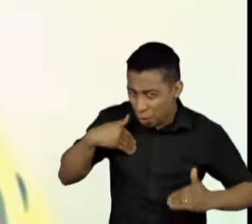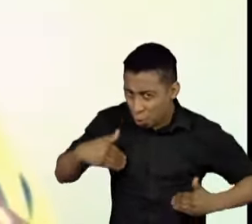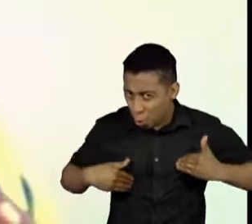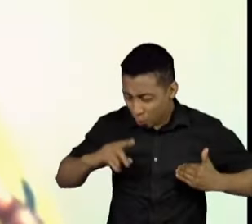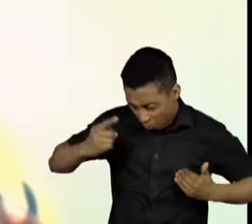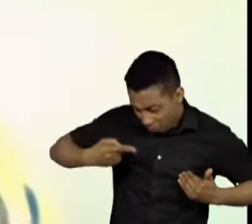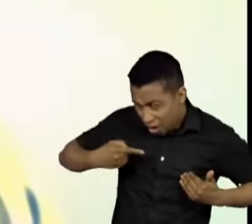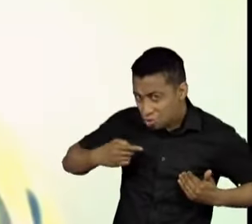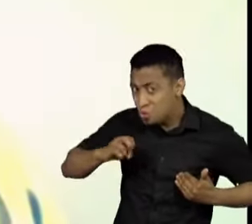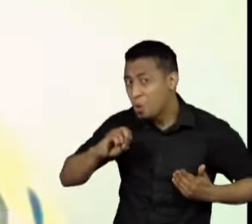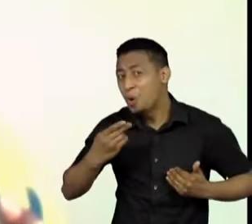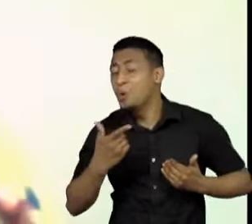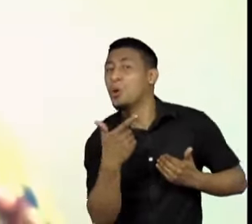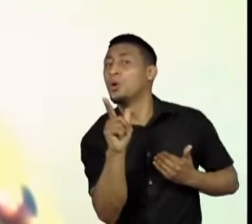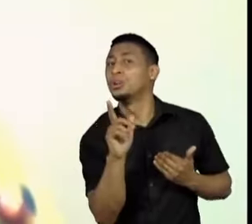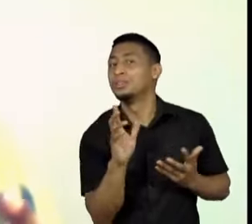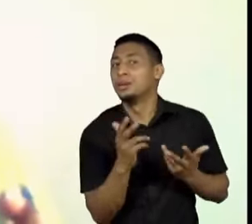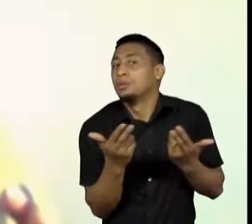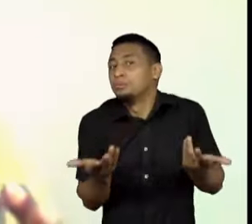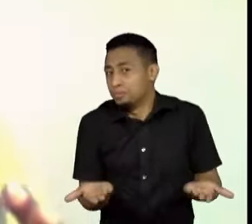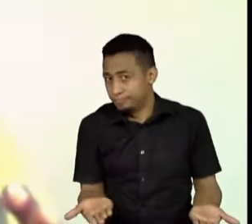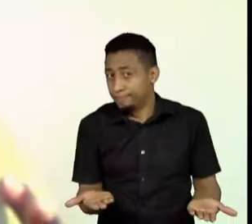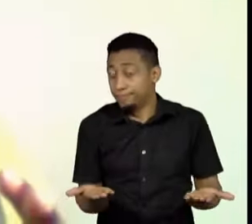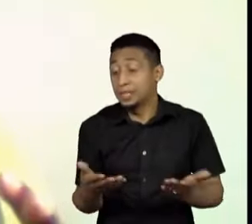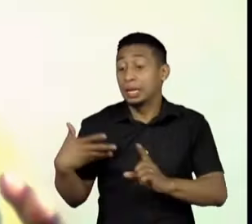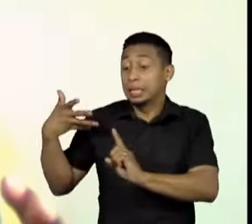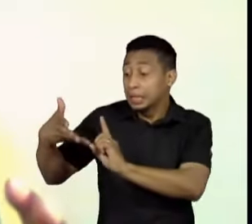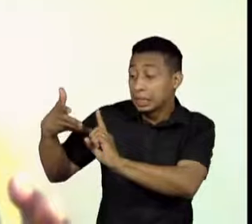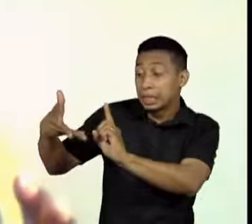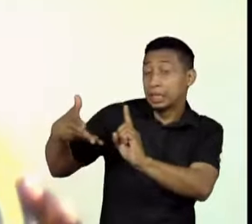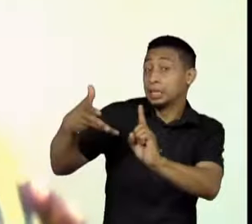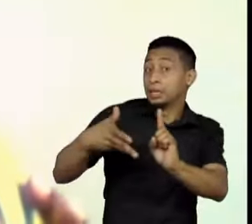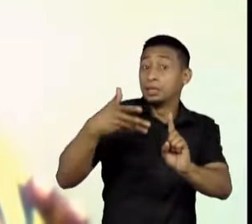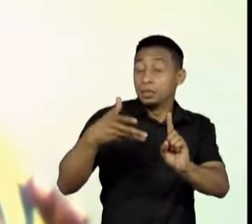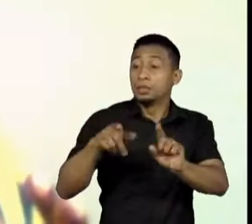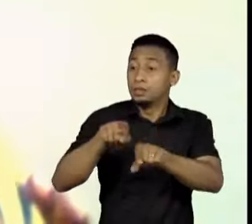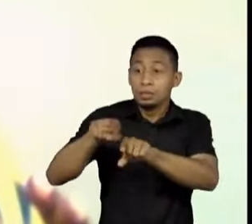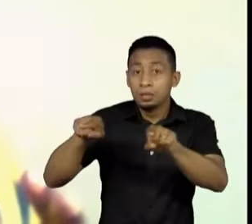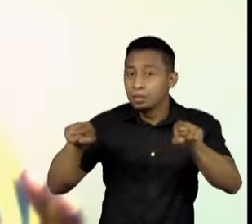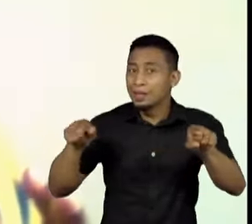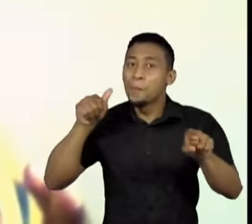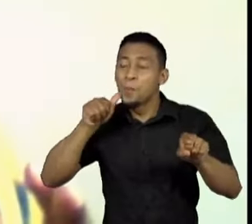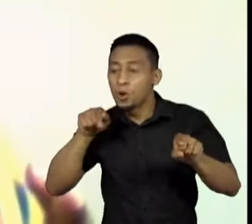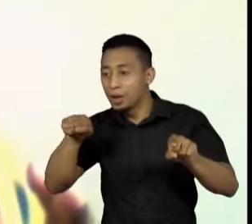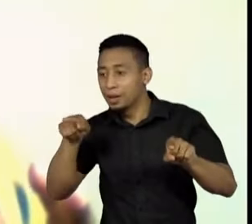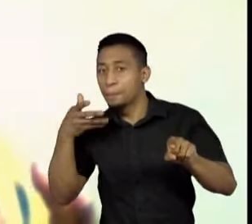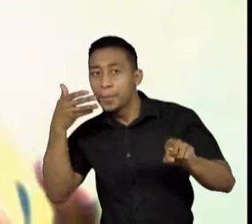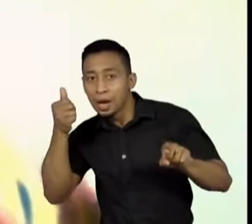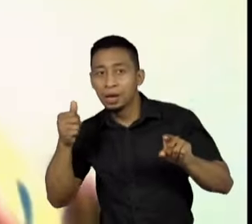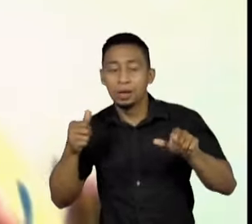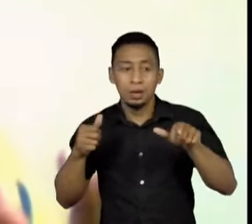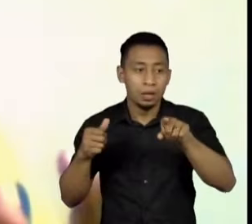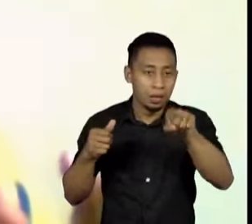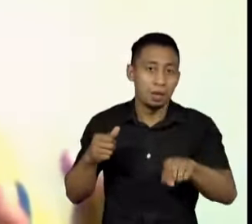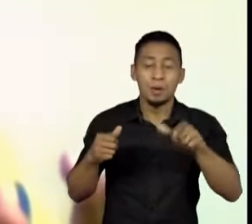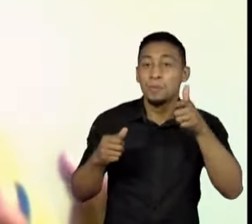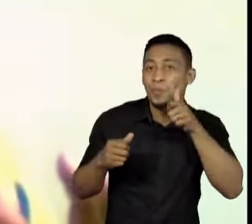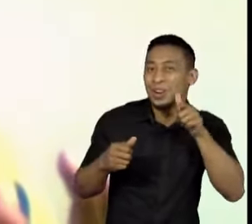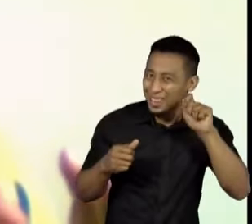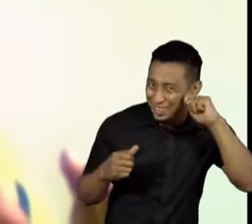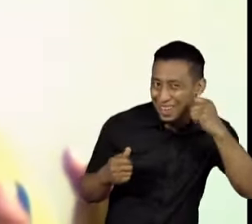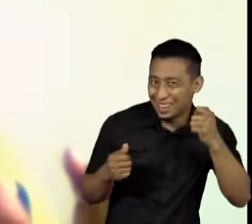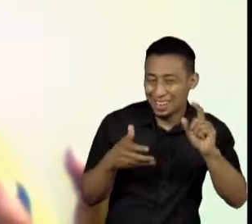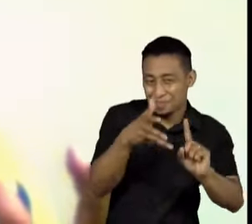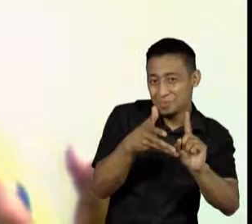que ponto essas mulheres fazem esse discurso, ou até que ponto essas mulheres podem fazer esse discurso afirmando